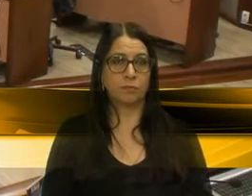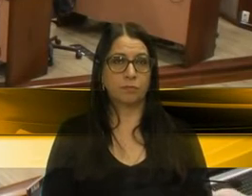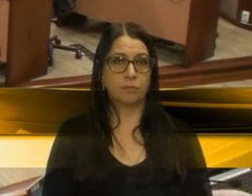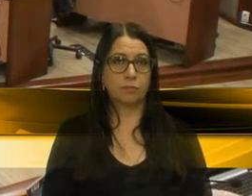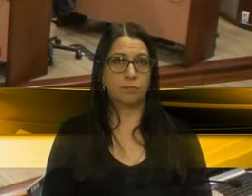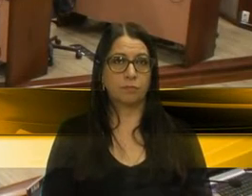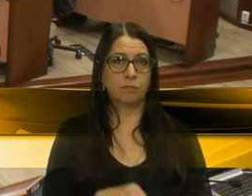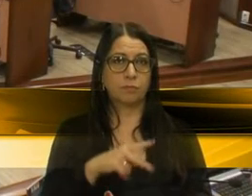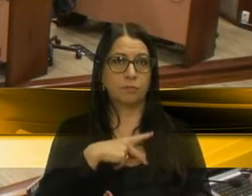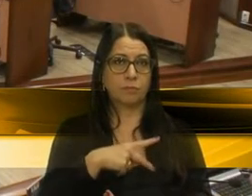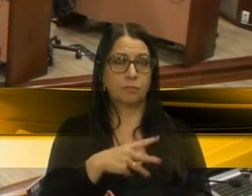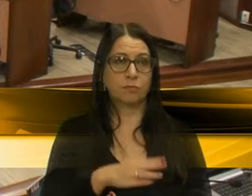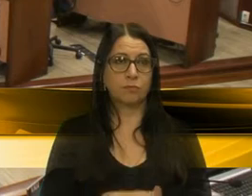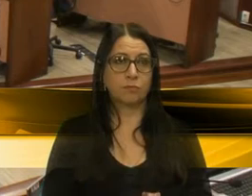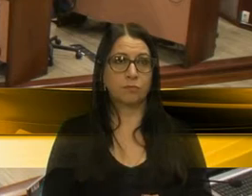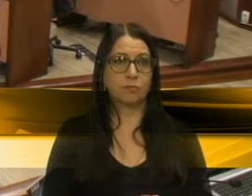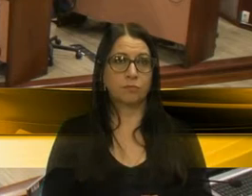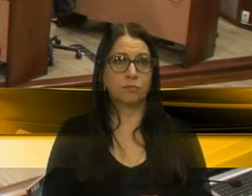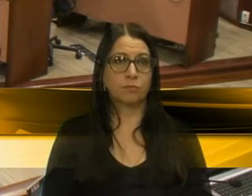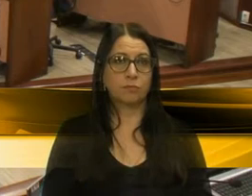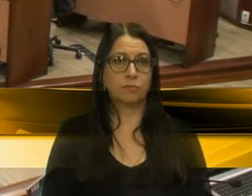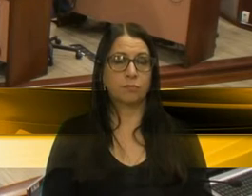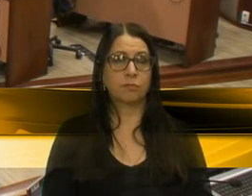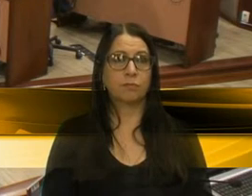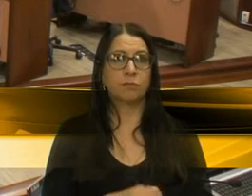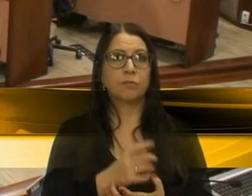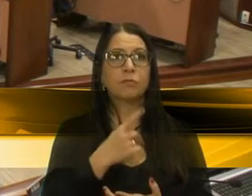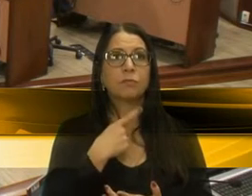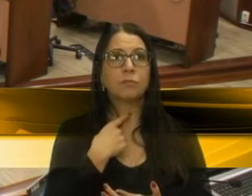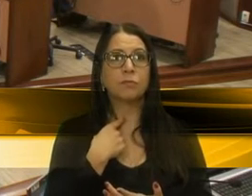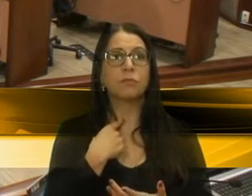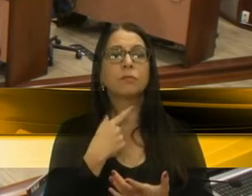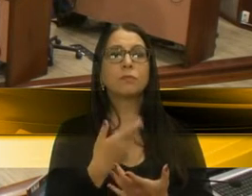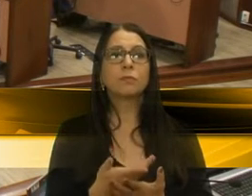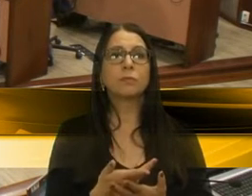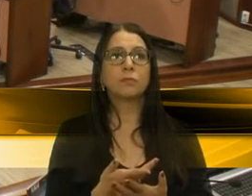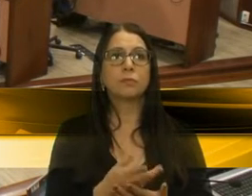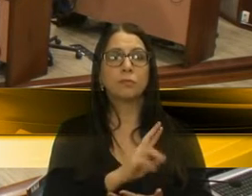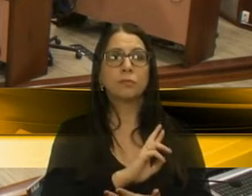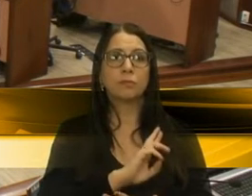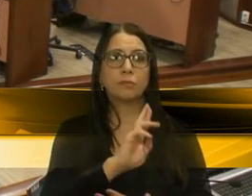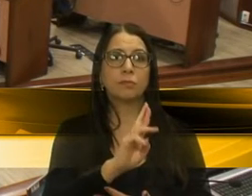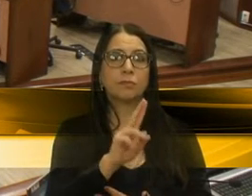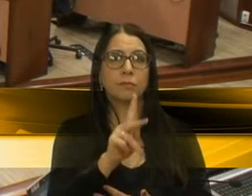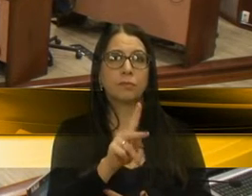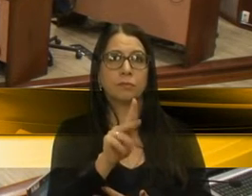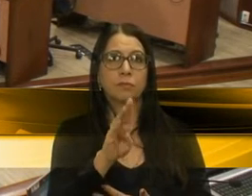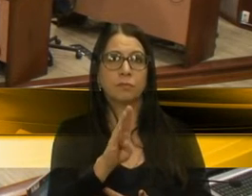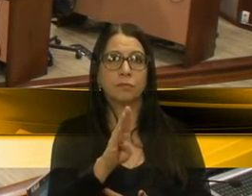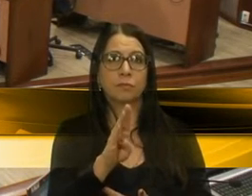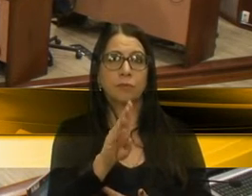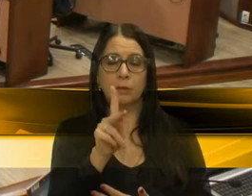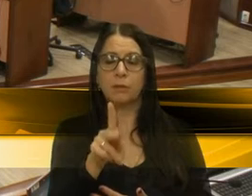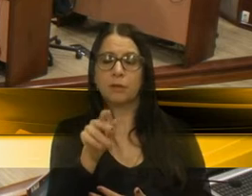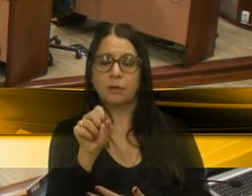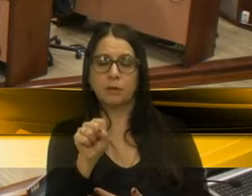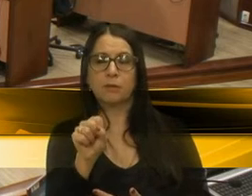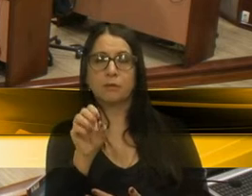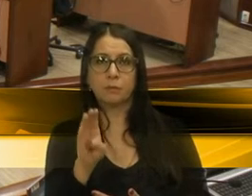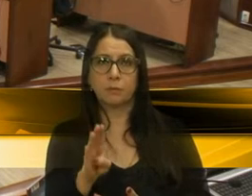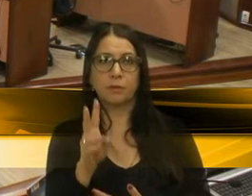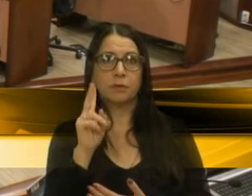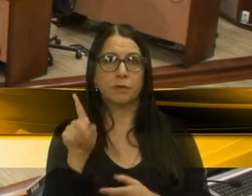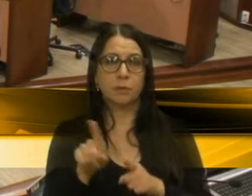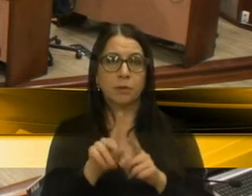Freixo. Senhor presidente, eu gostaria de, em nome da bancada do PSB, também me somar, vereador